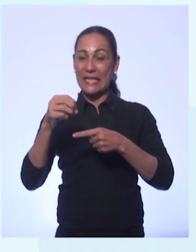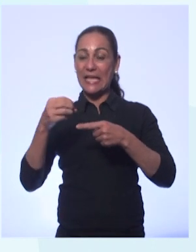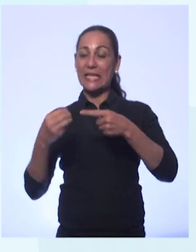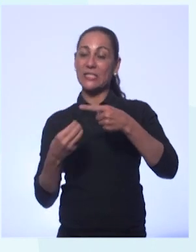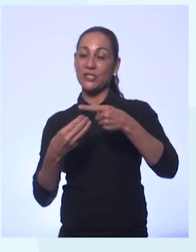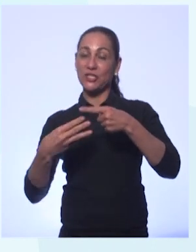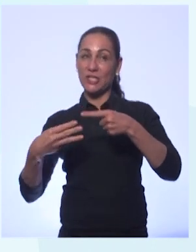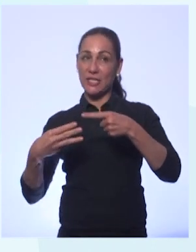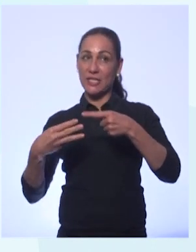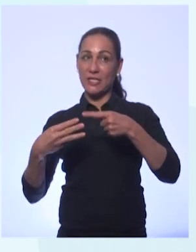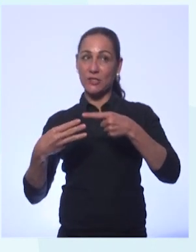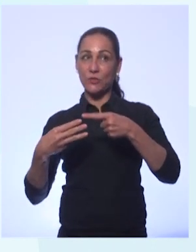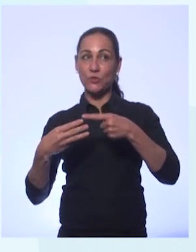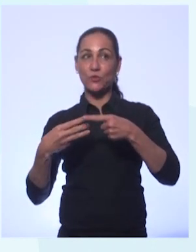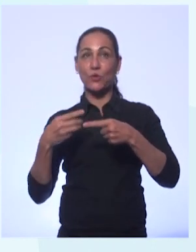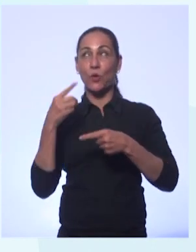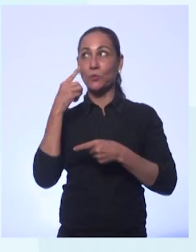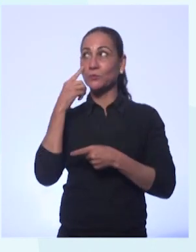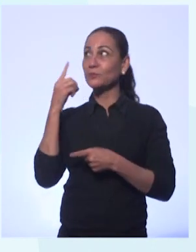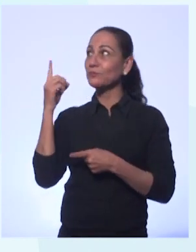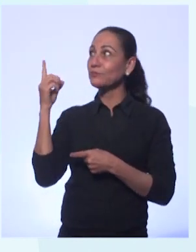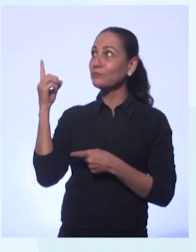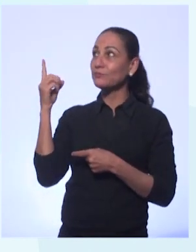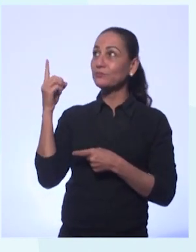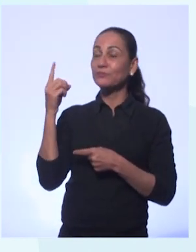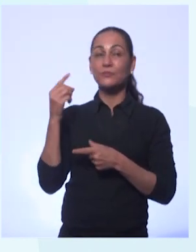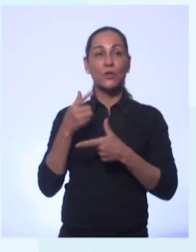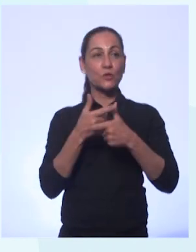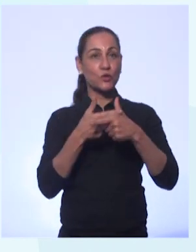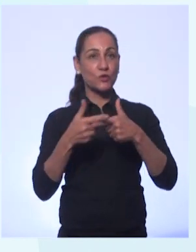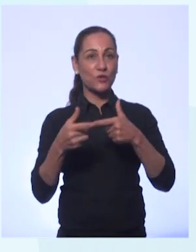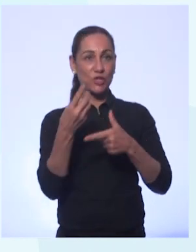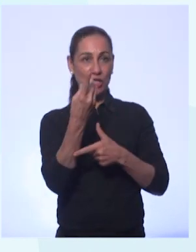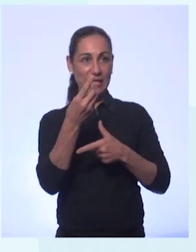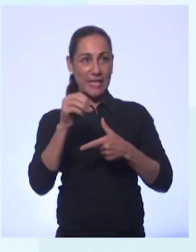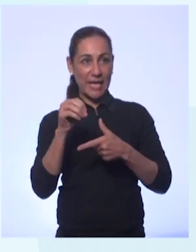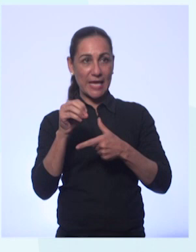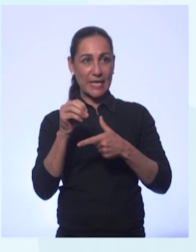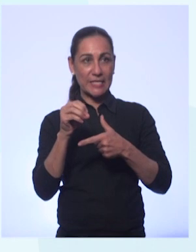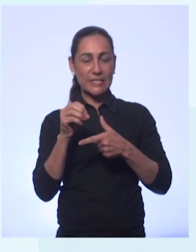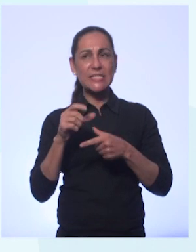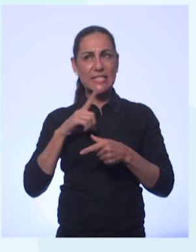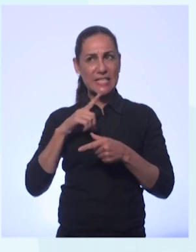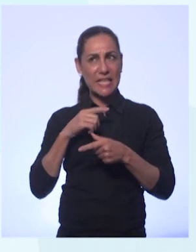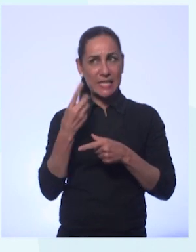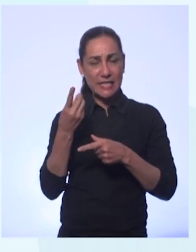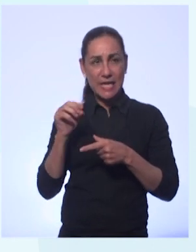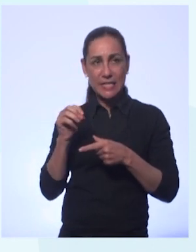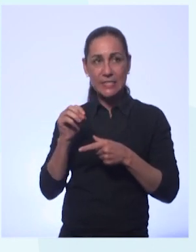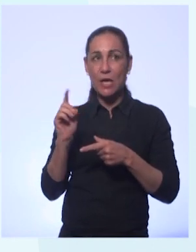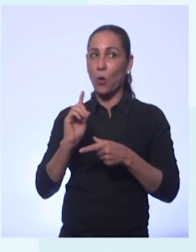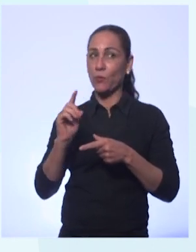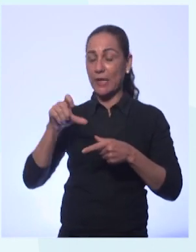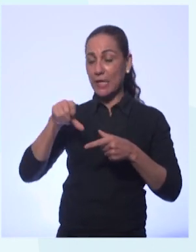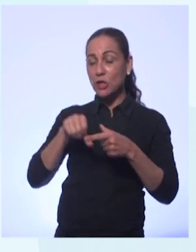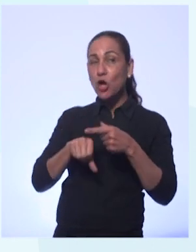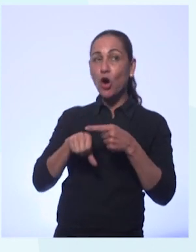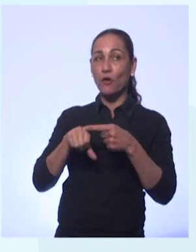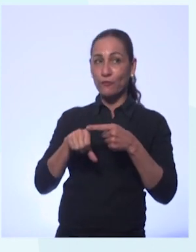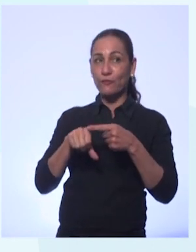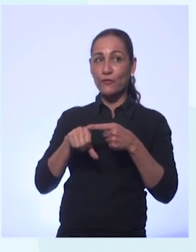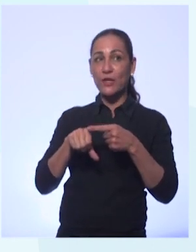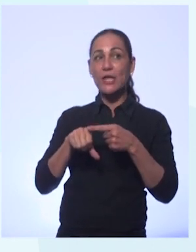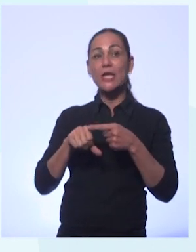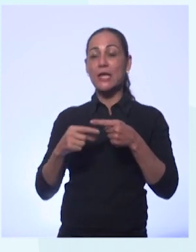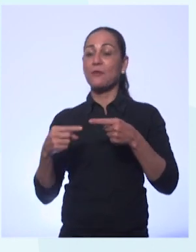ó, 10 dividido por 3, na tabuada do 3 tem 10? Não, tem 9. 3 vezes 3 dá 9